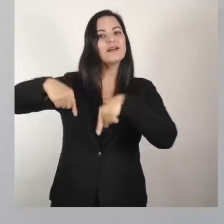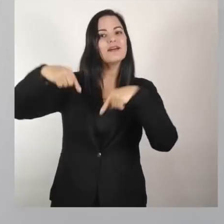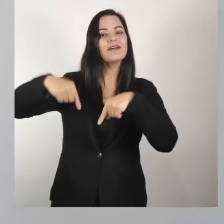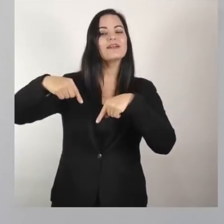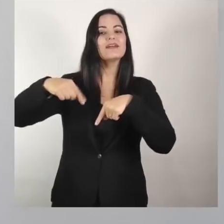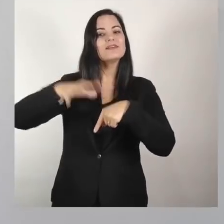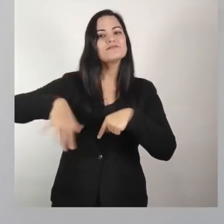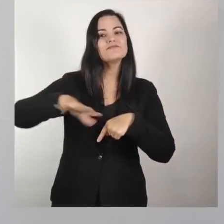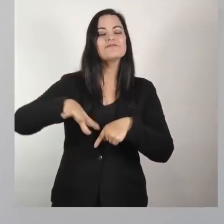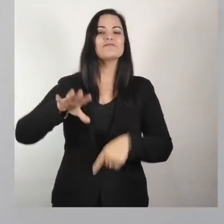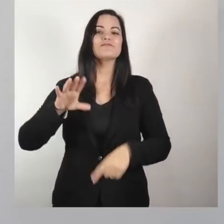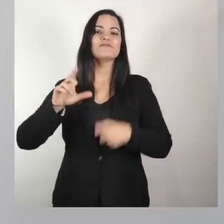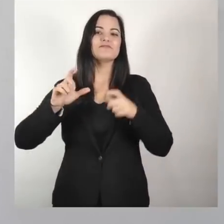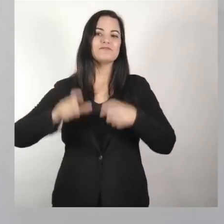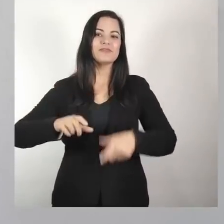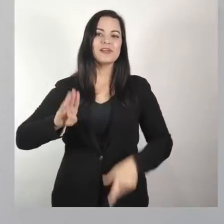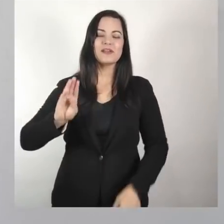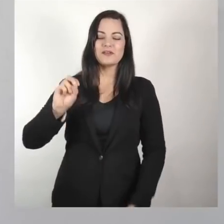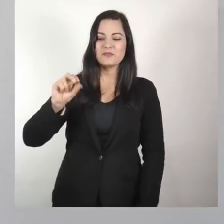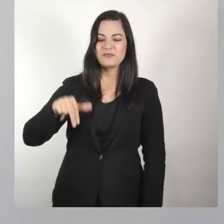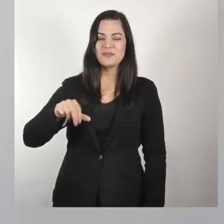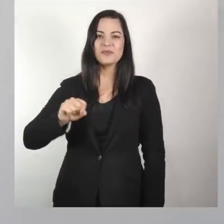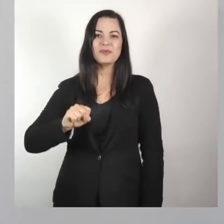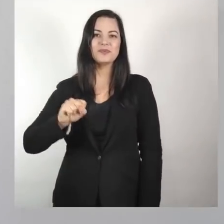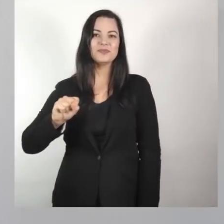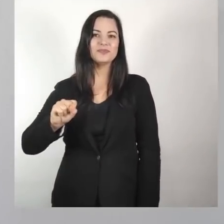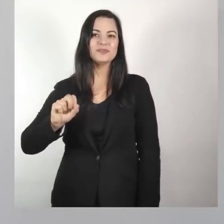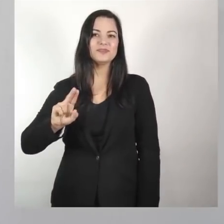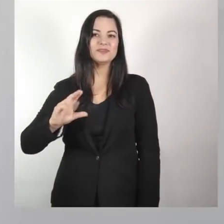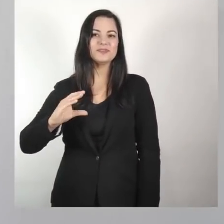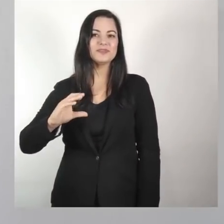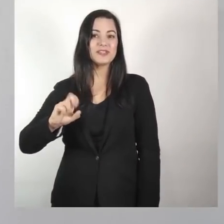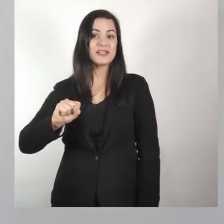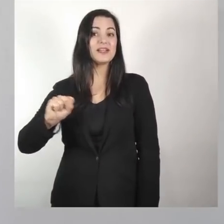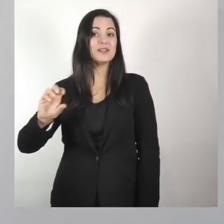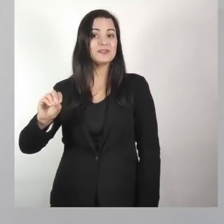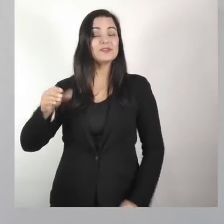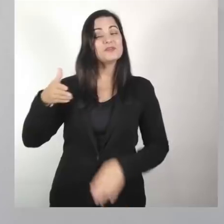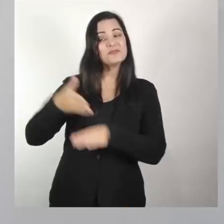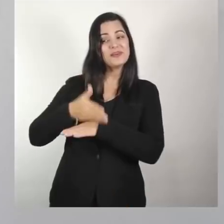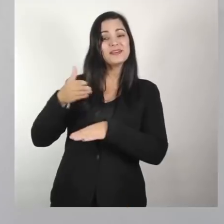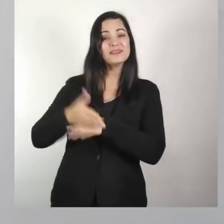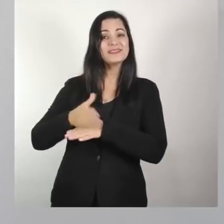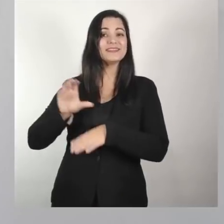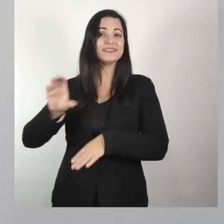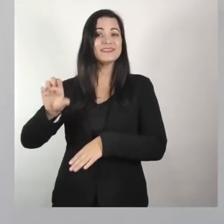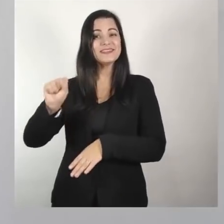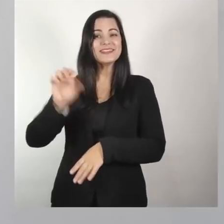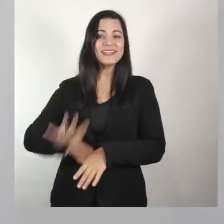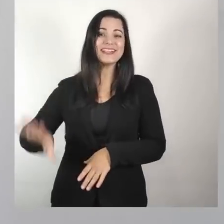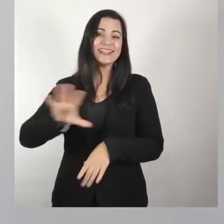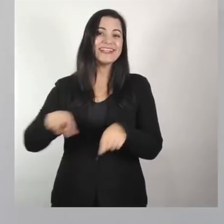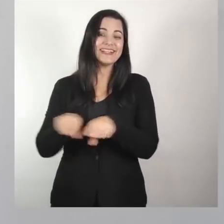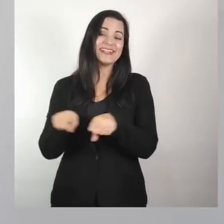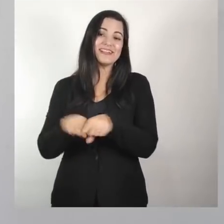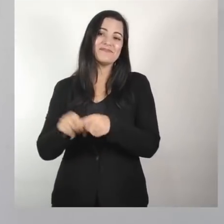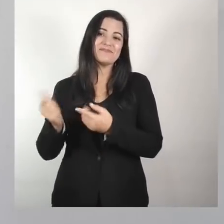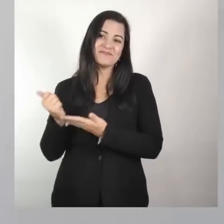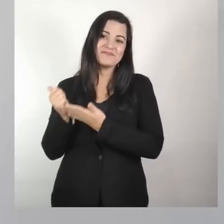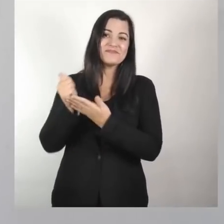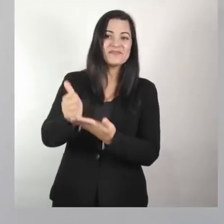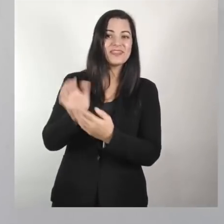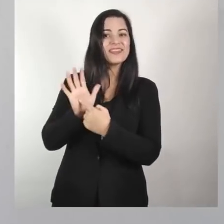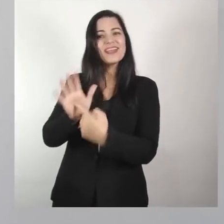região de Bom Sucesso, bem pertinho de nós. Faz parte da região Sudeste e é por isso que eu trouxe como mais